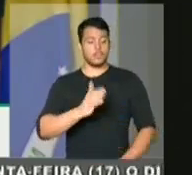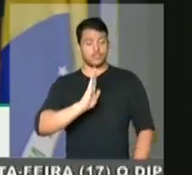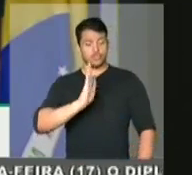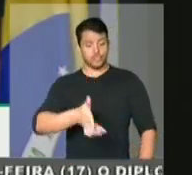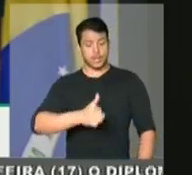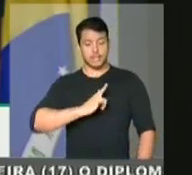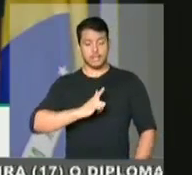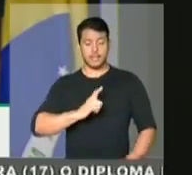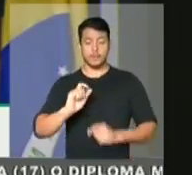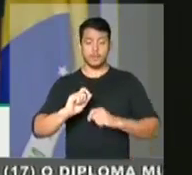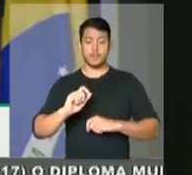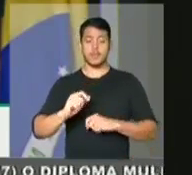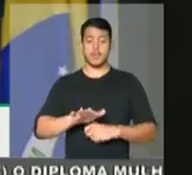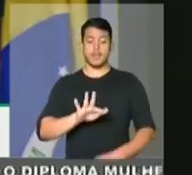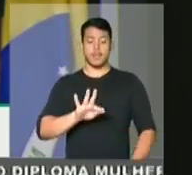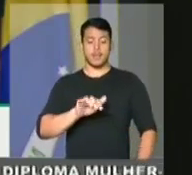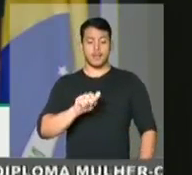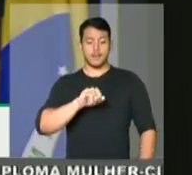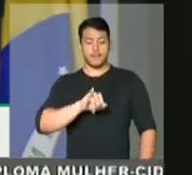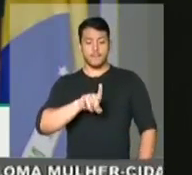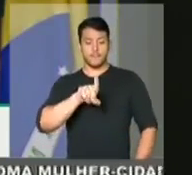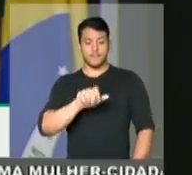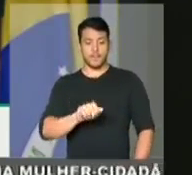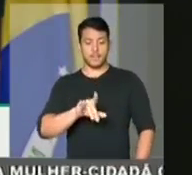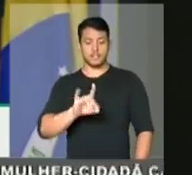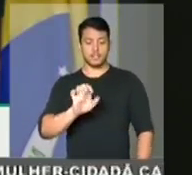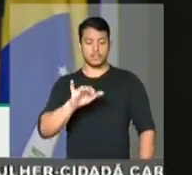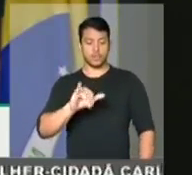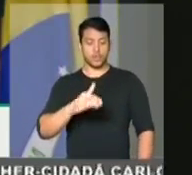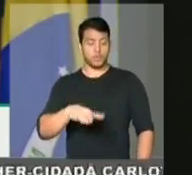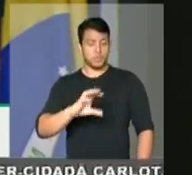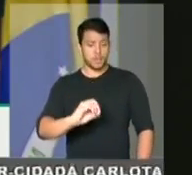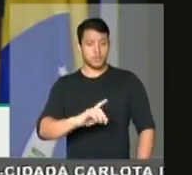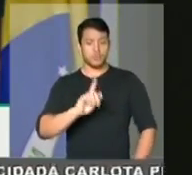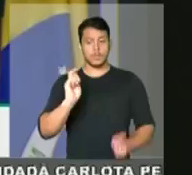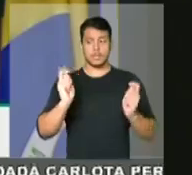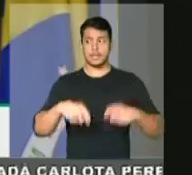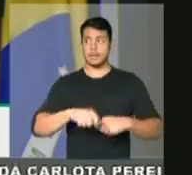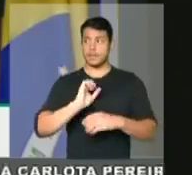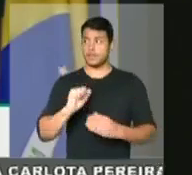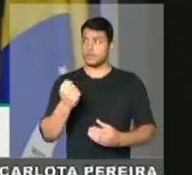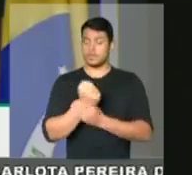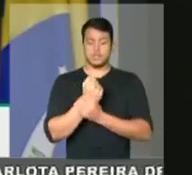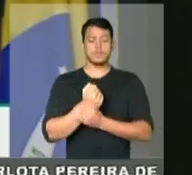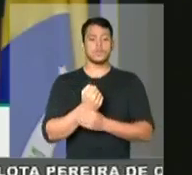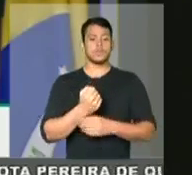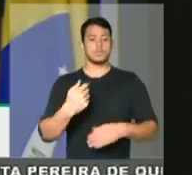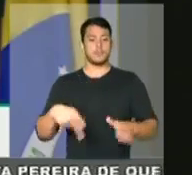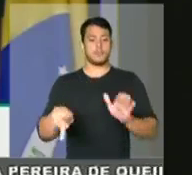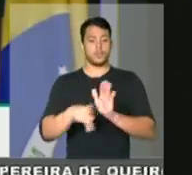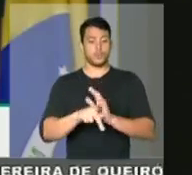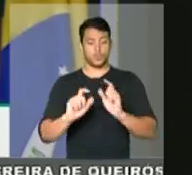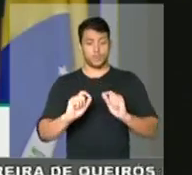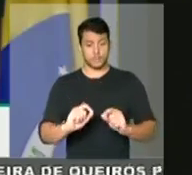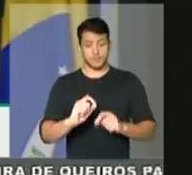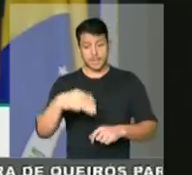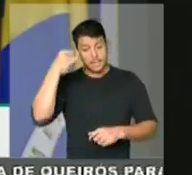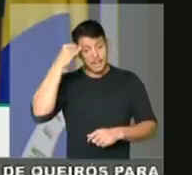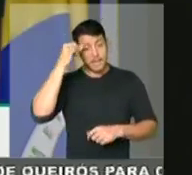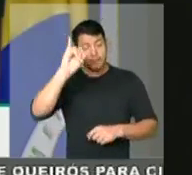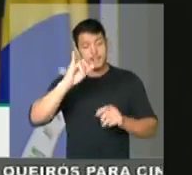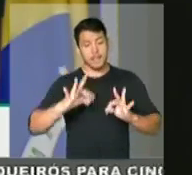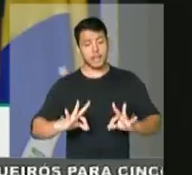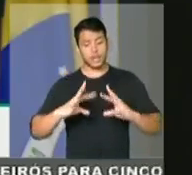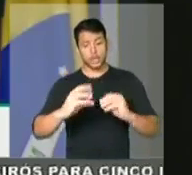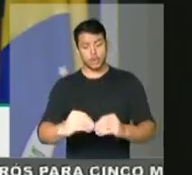rodovias e ferrovias já seria suficiente o bastante para garantir a segurança operacional plena e evitar todo tipo de conflito